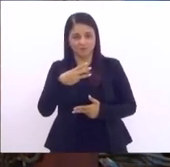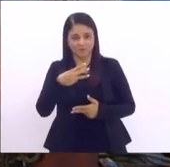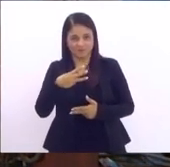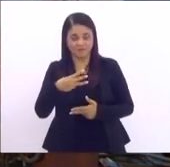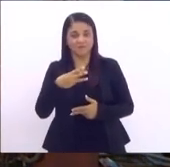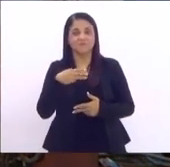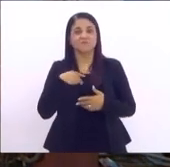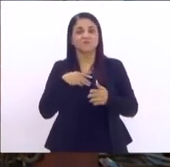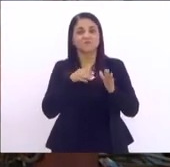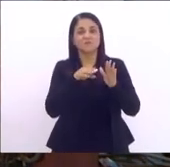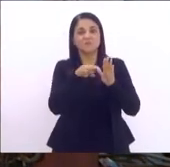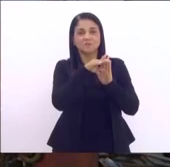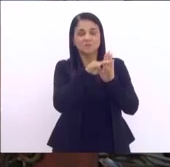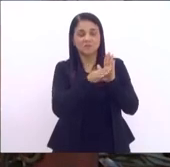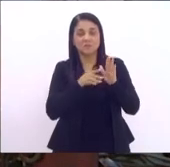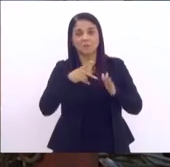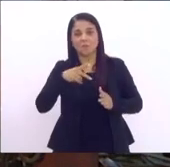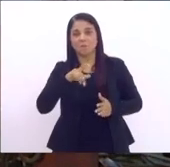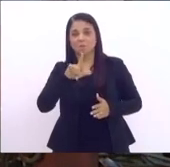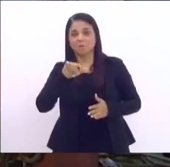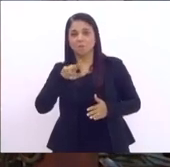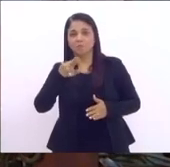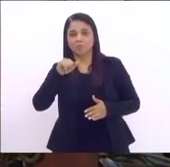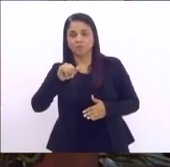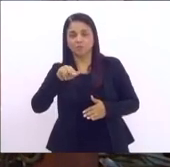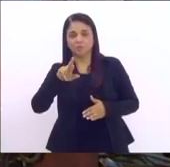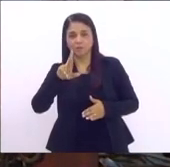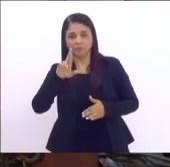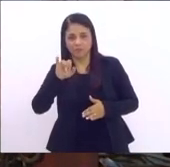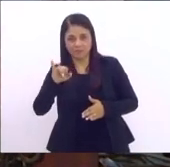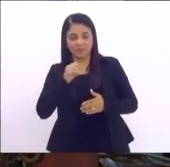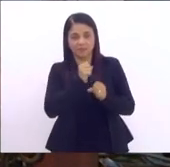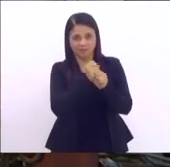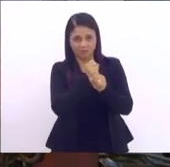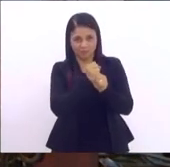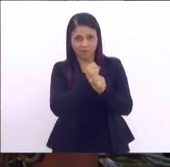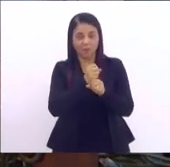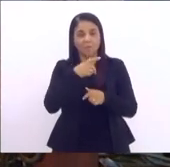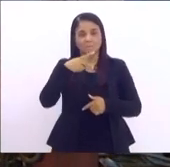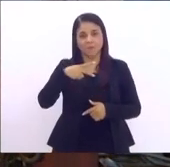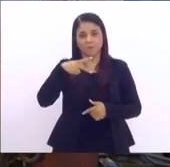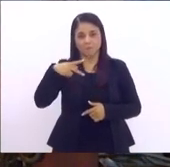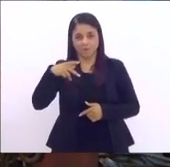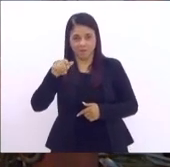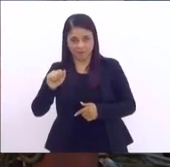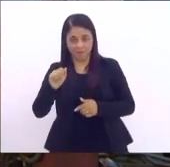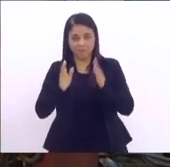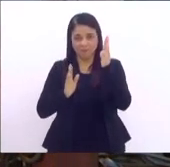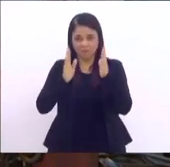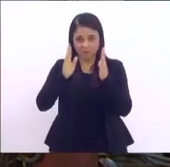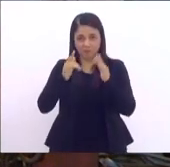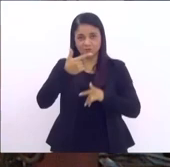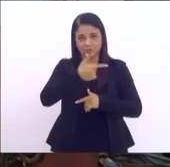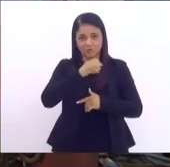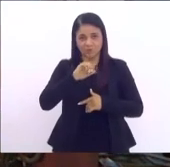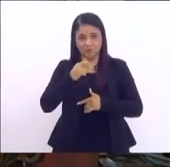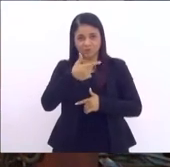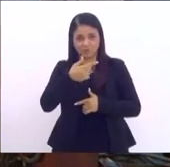do Estado do Rio de Janeiro, PPA, para o período compreendido de 2024 a